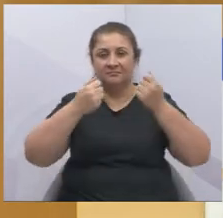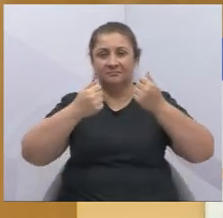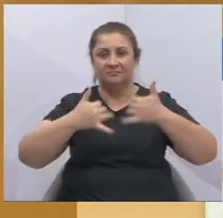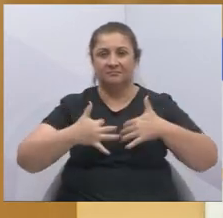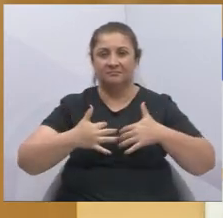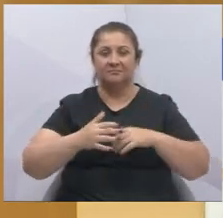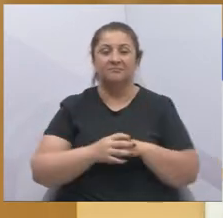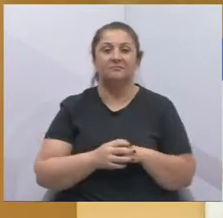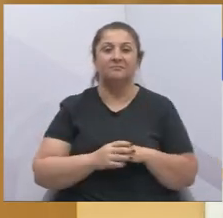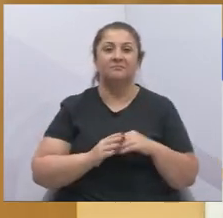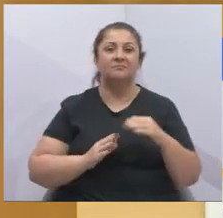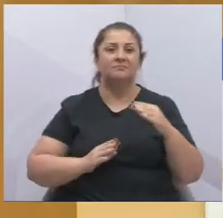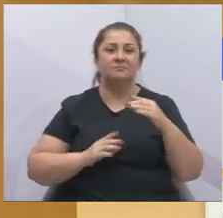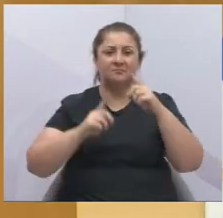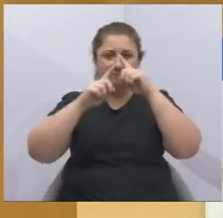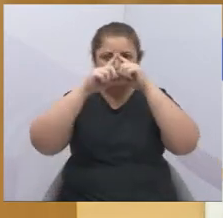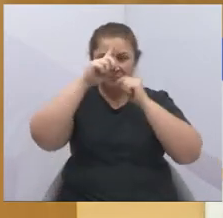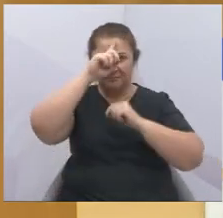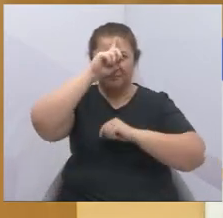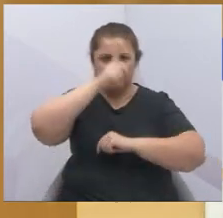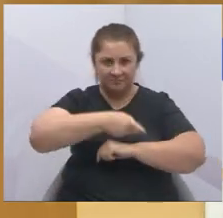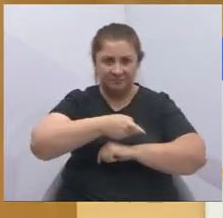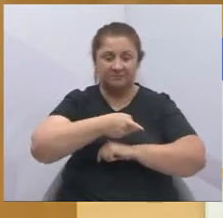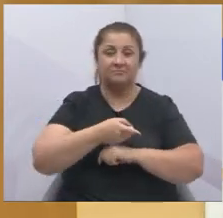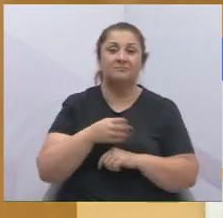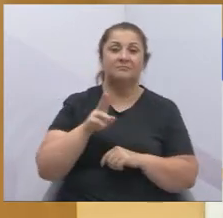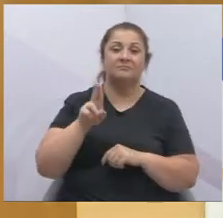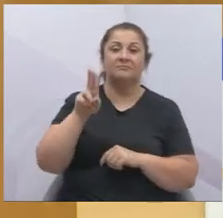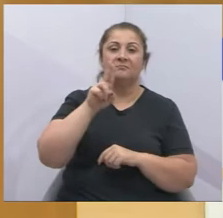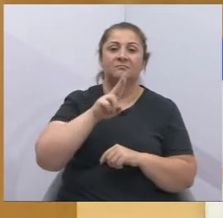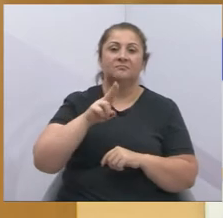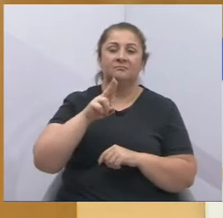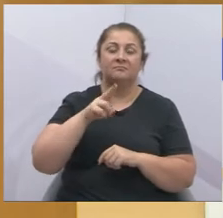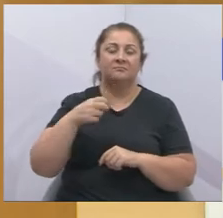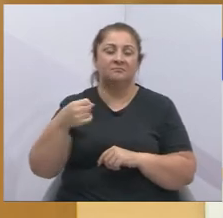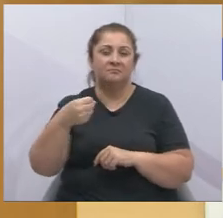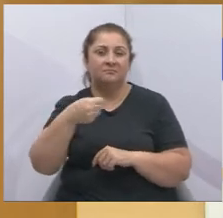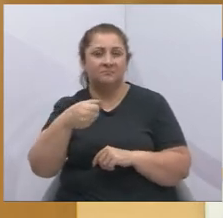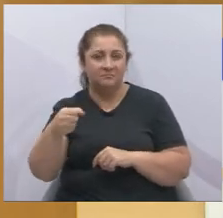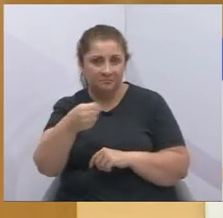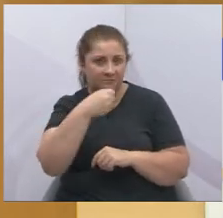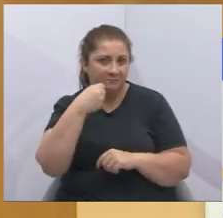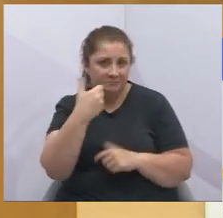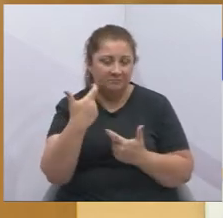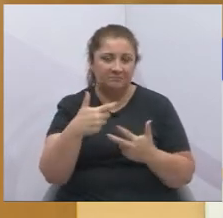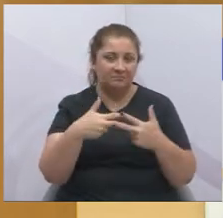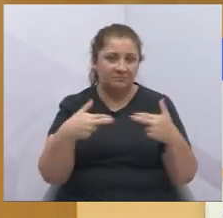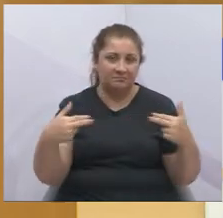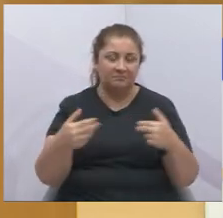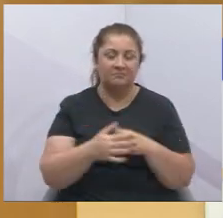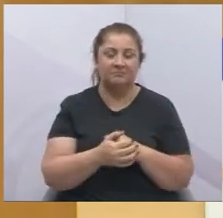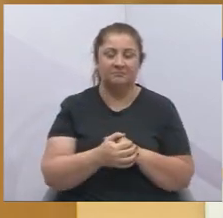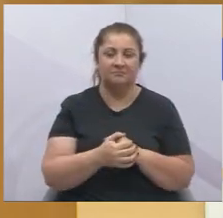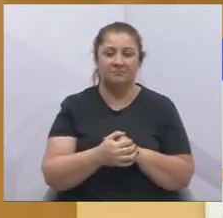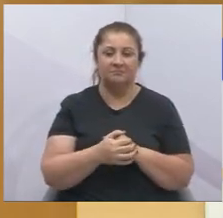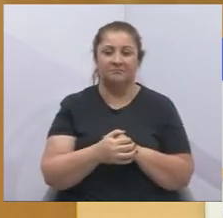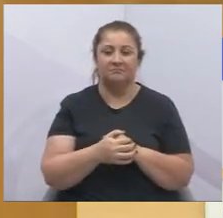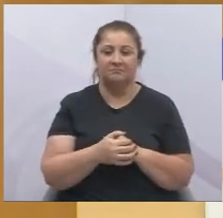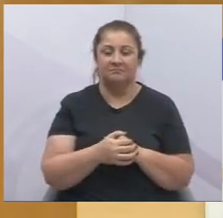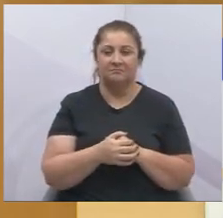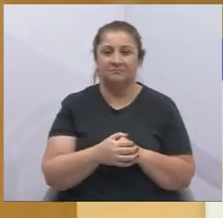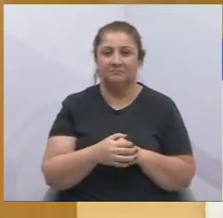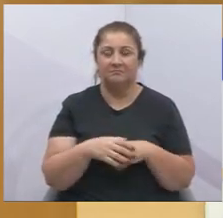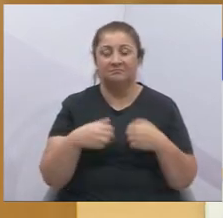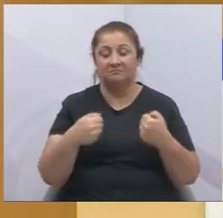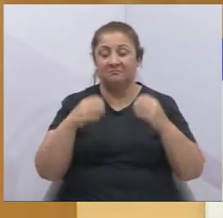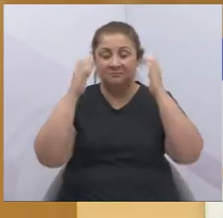às restrições relativa ao consumo de bebidas alcoólicas e disciplina as medidas e sanções cabíveis em face de